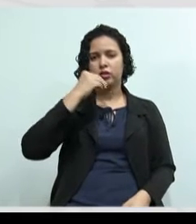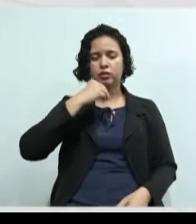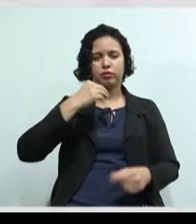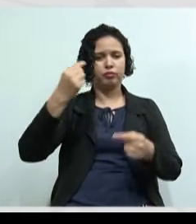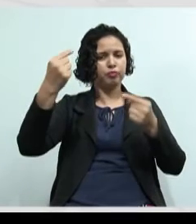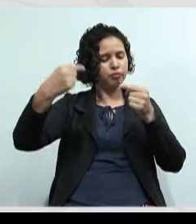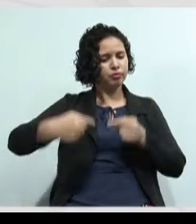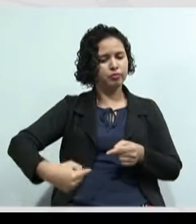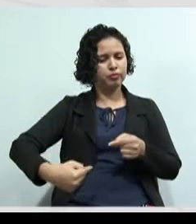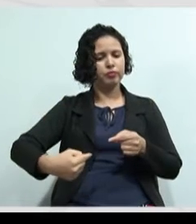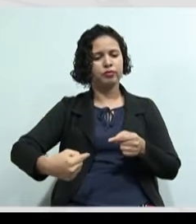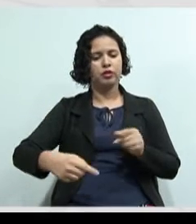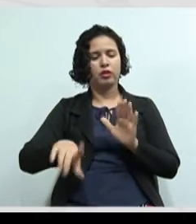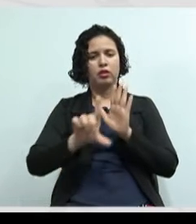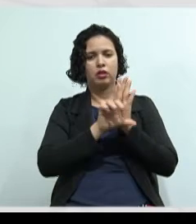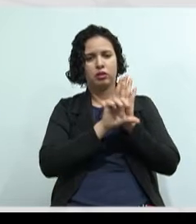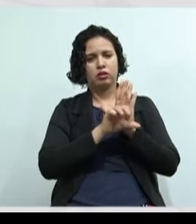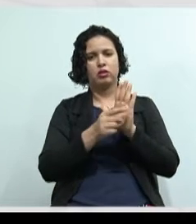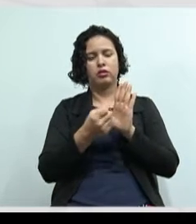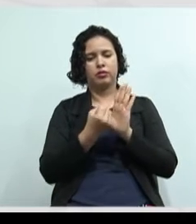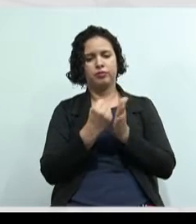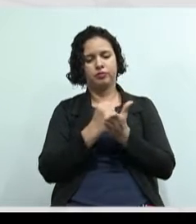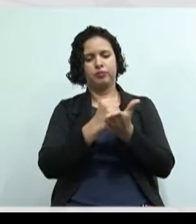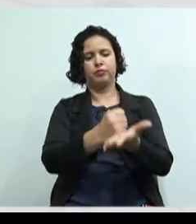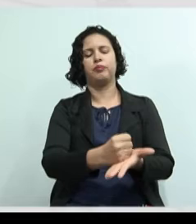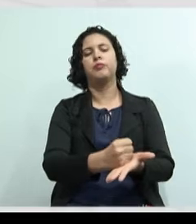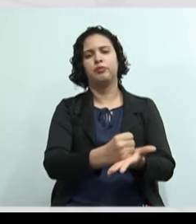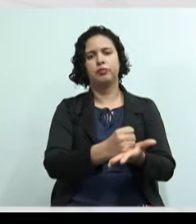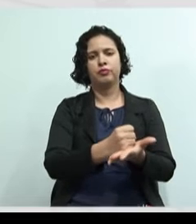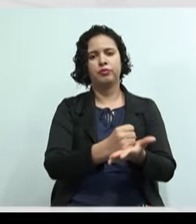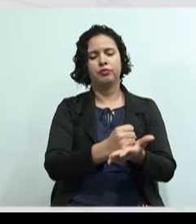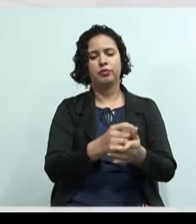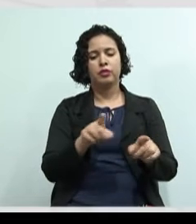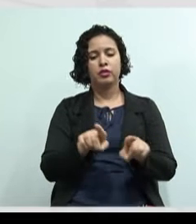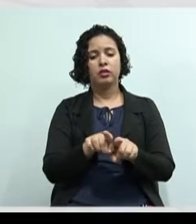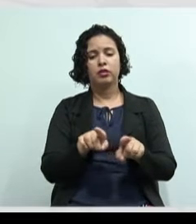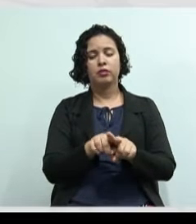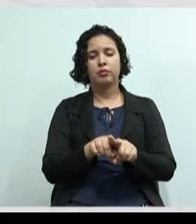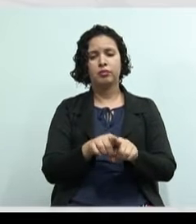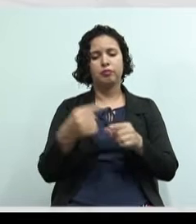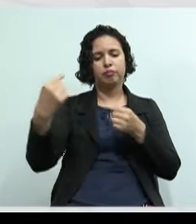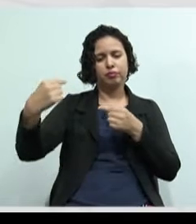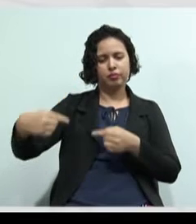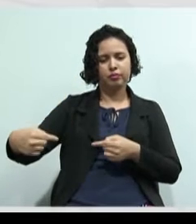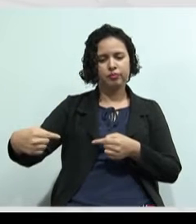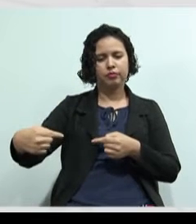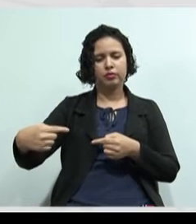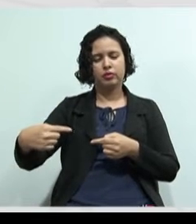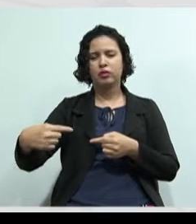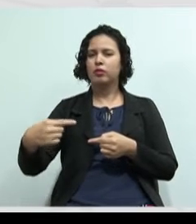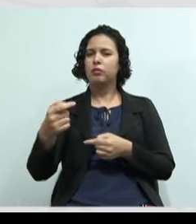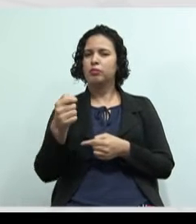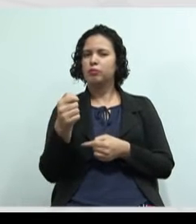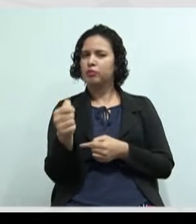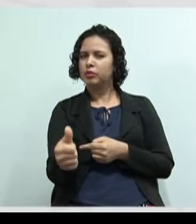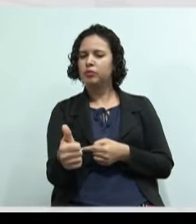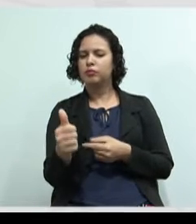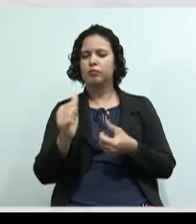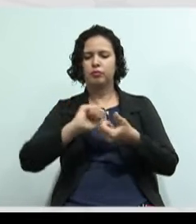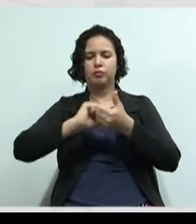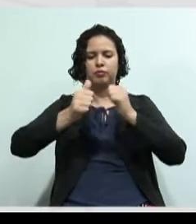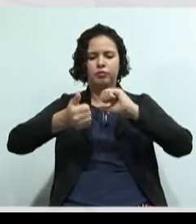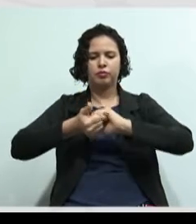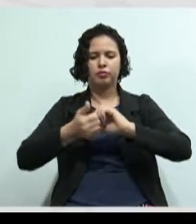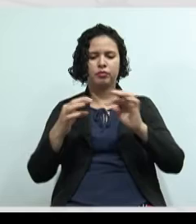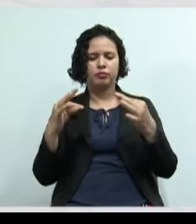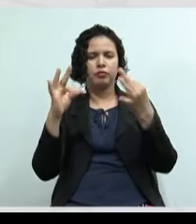concorrência, tá, ó. Leis que favorecem a produção, ameaças, por exemplo, pouca adaptação às novas tecnologias,